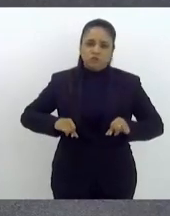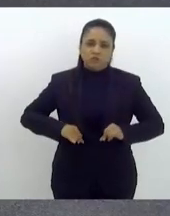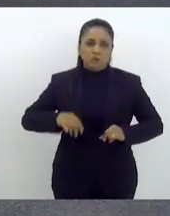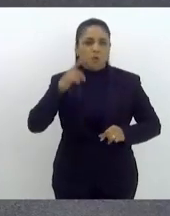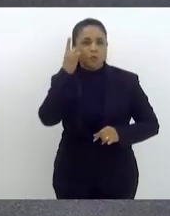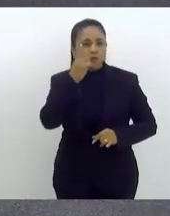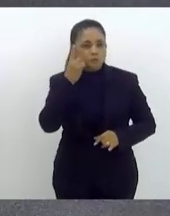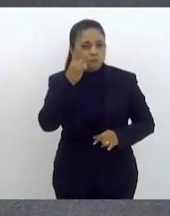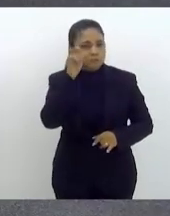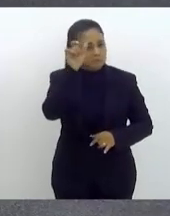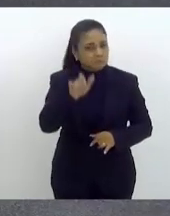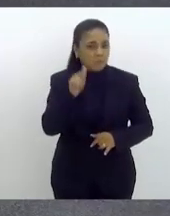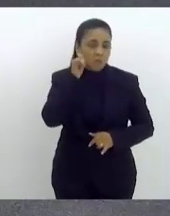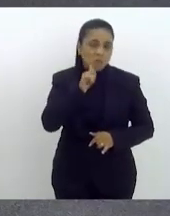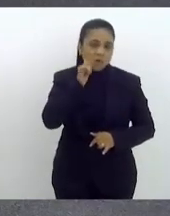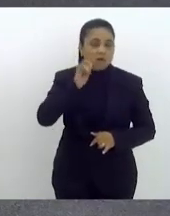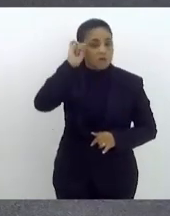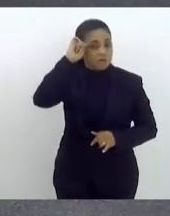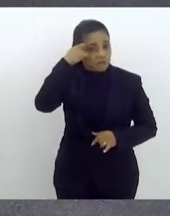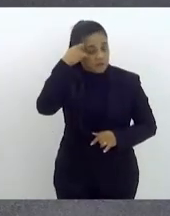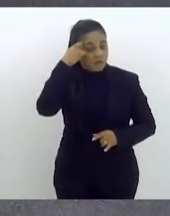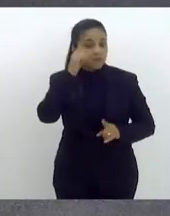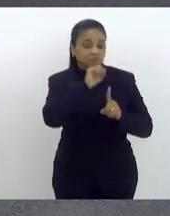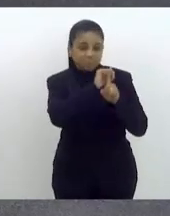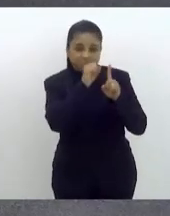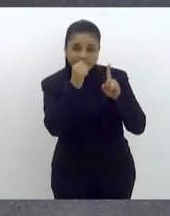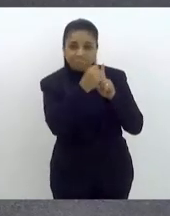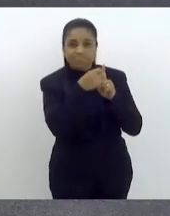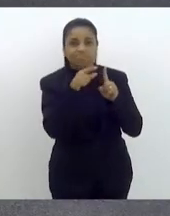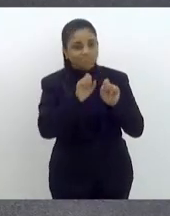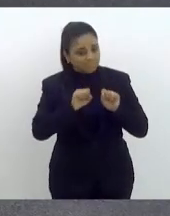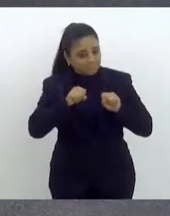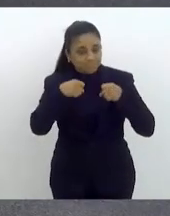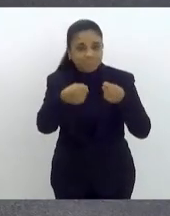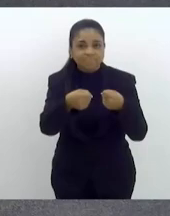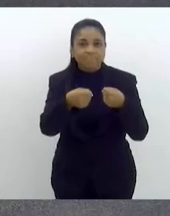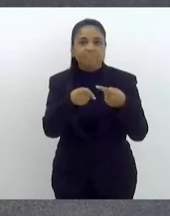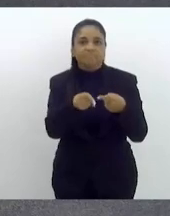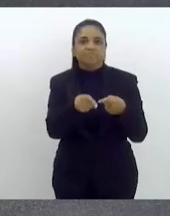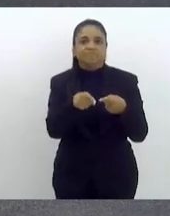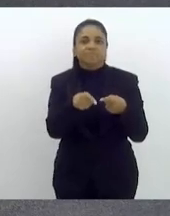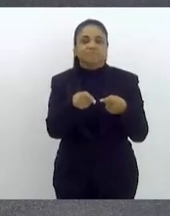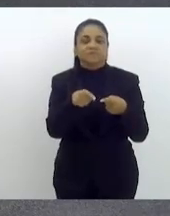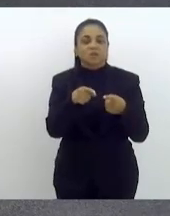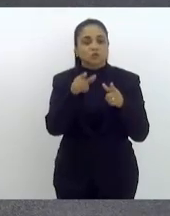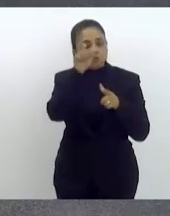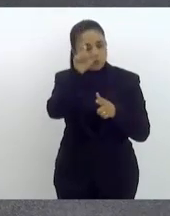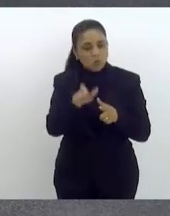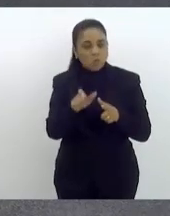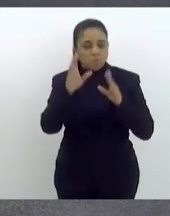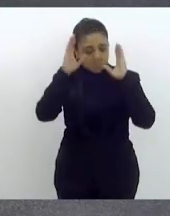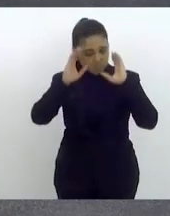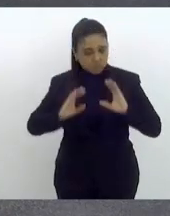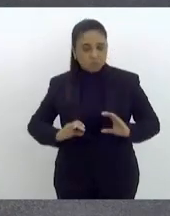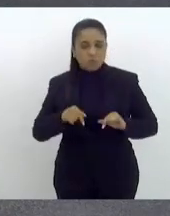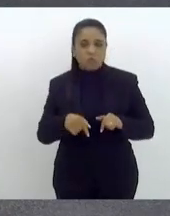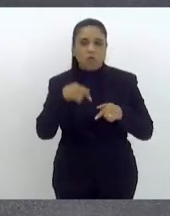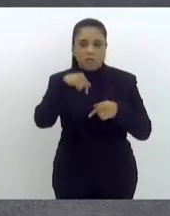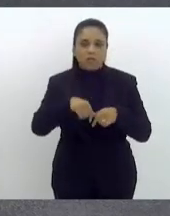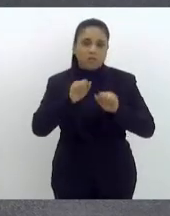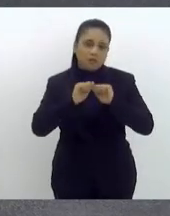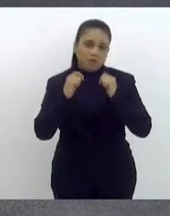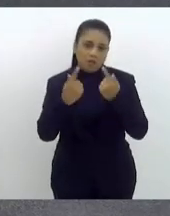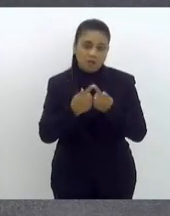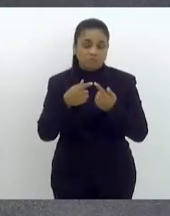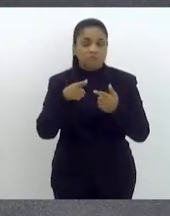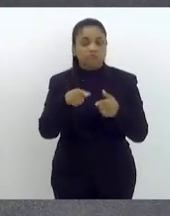mulher Eleita Negra as causas sociais e que tanto valorizo na sua postura aqui na casa que o responsável